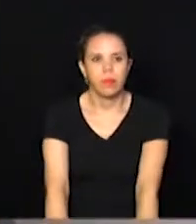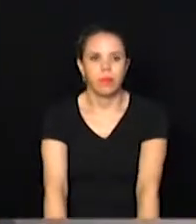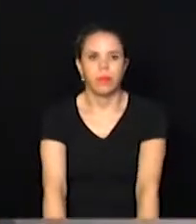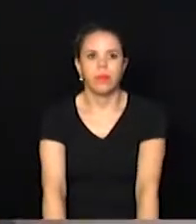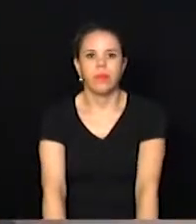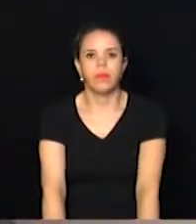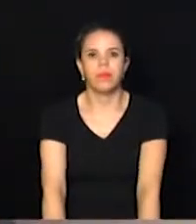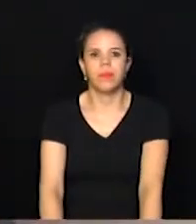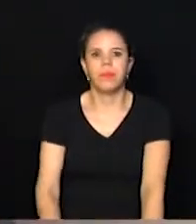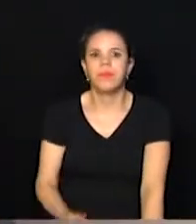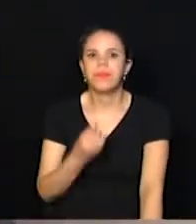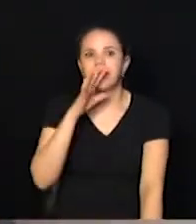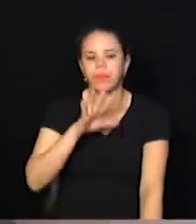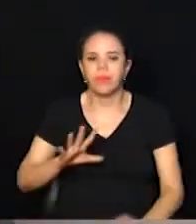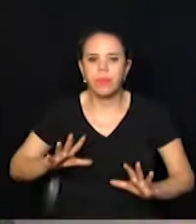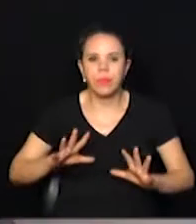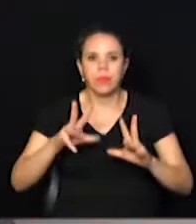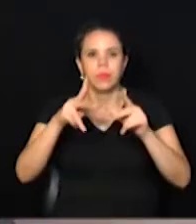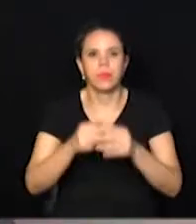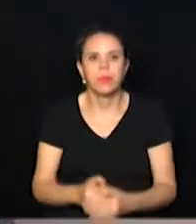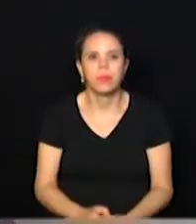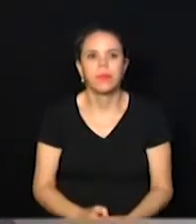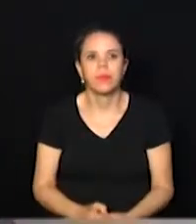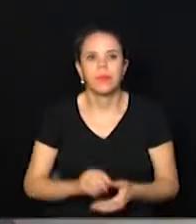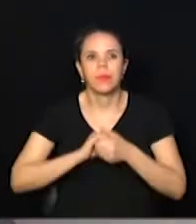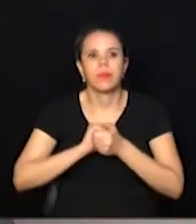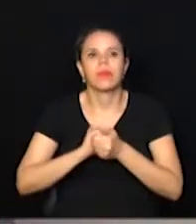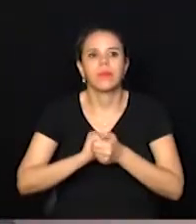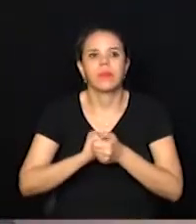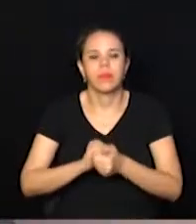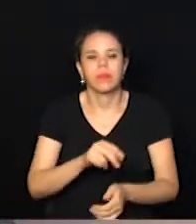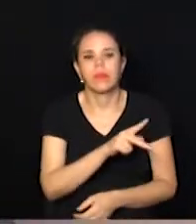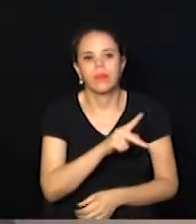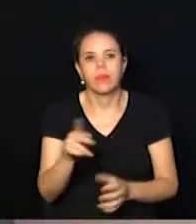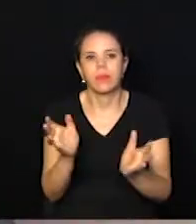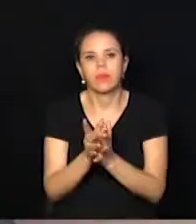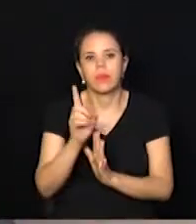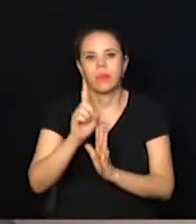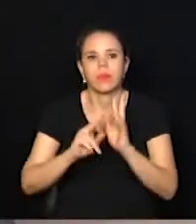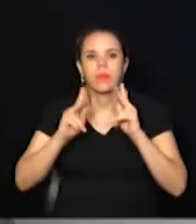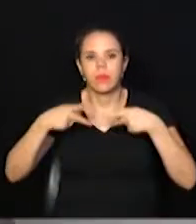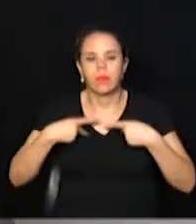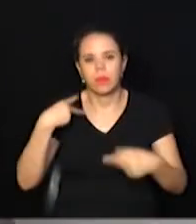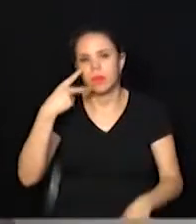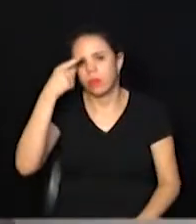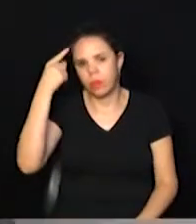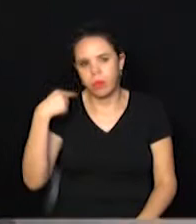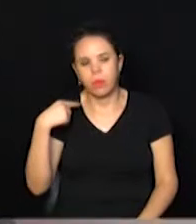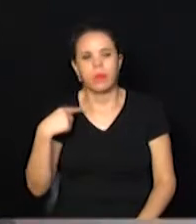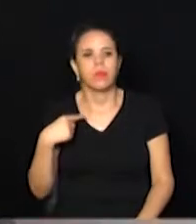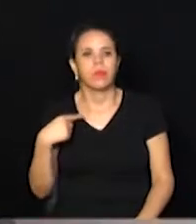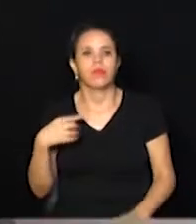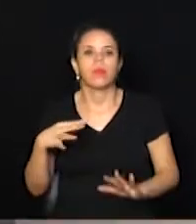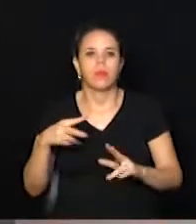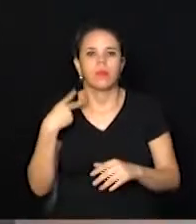Boa tarde a todas e a todos. Saudação aqui à presidenta da Comissão de Direitos Humanos, vereadora Paola, todos